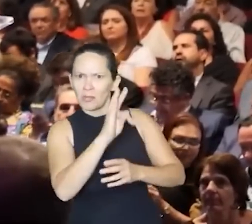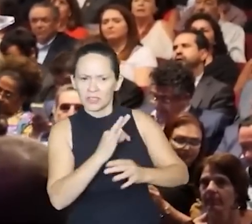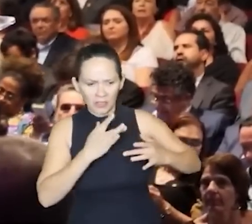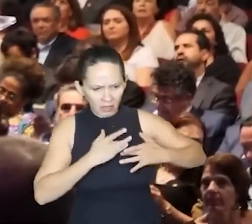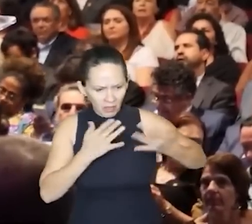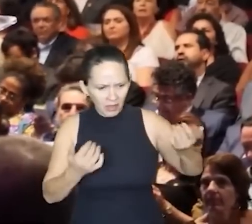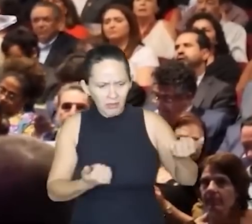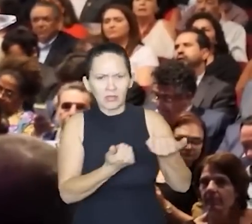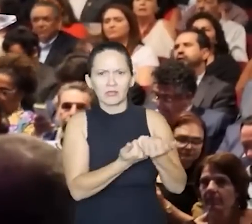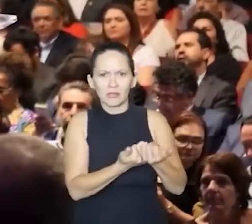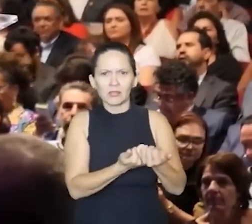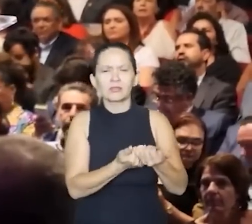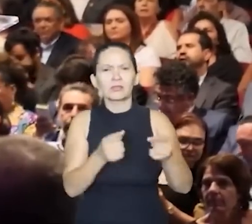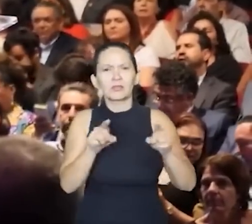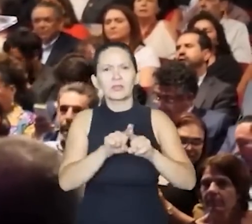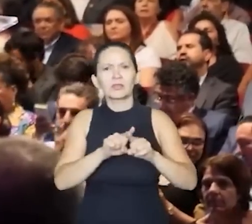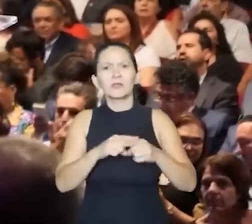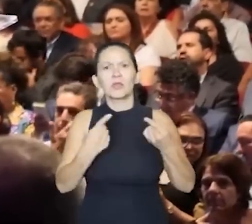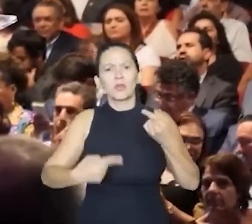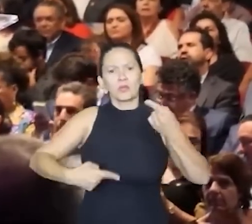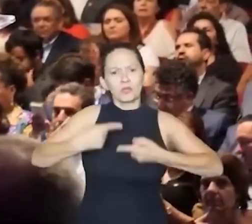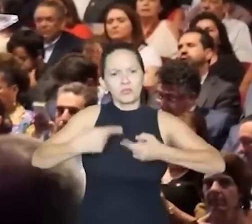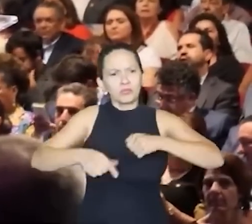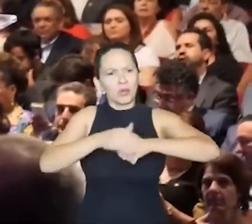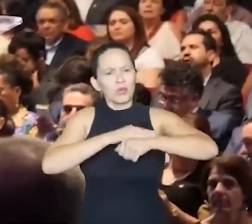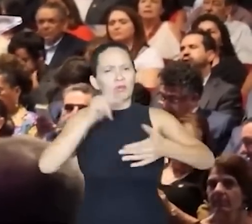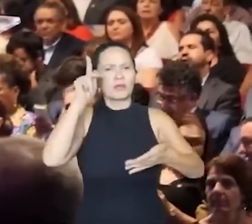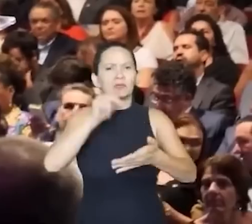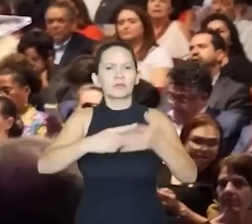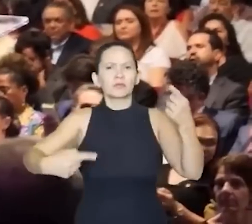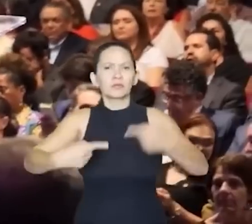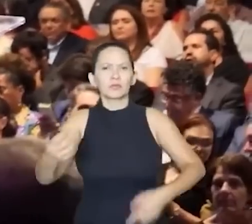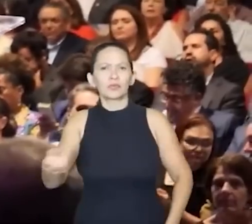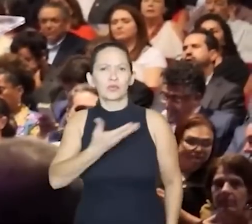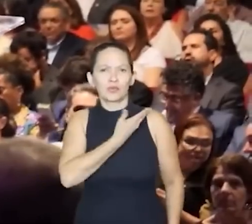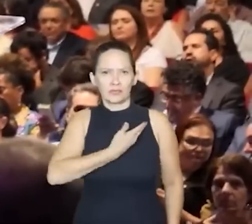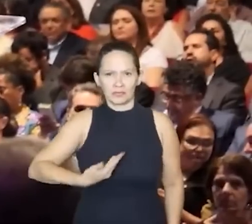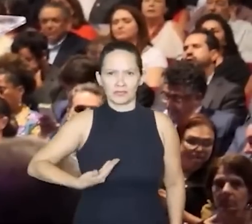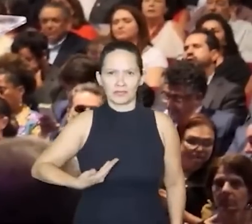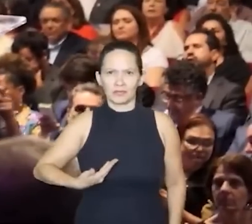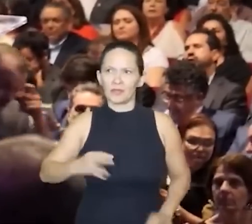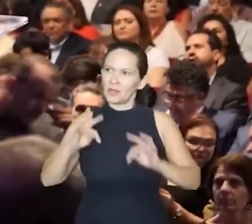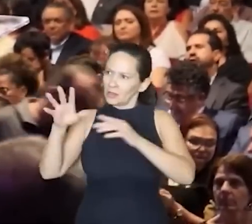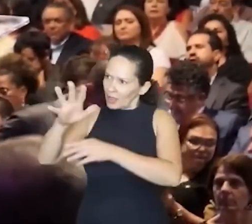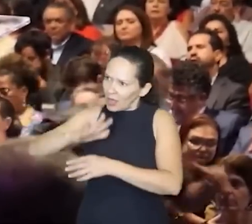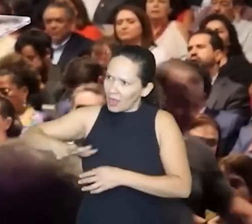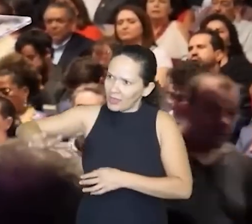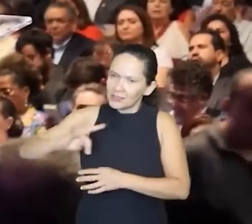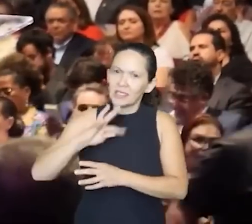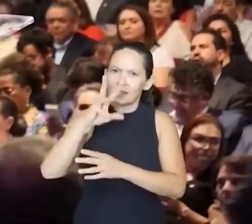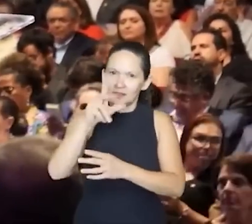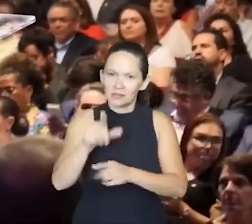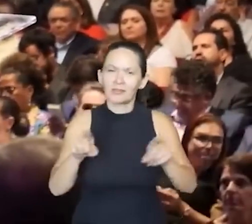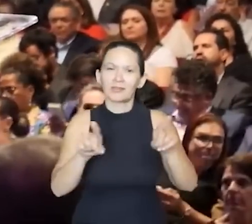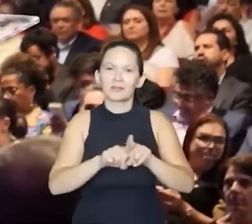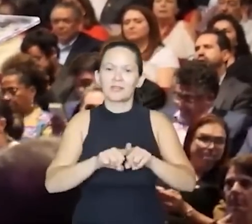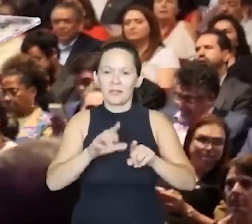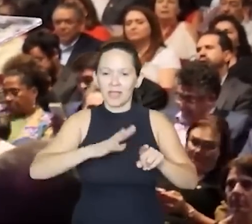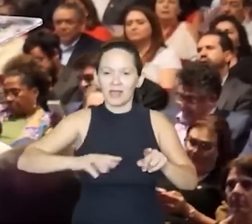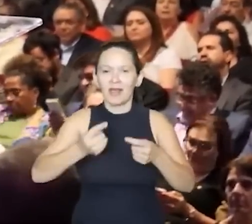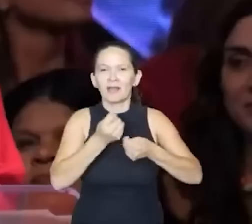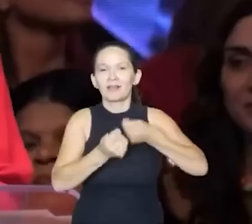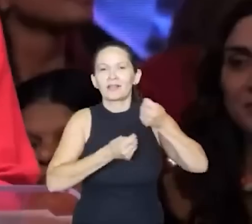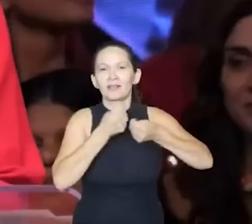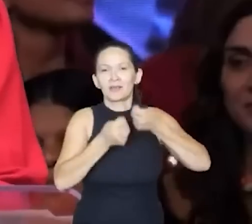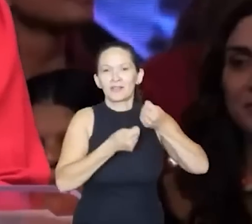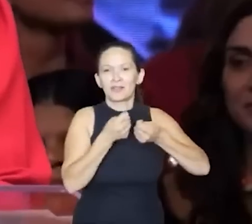quanto o debate crítico e leal das políticas do novo governo, em todas as áreas, inclusive no terreno econômico. Debate